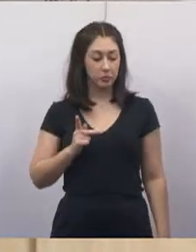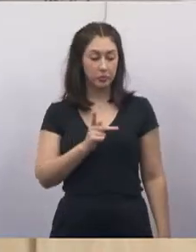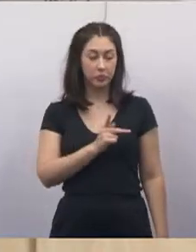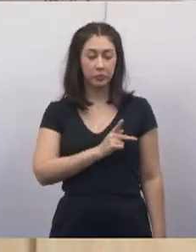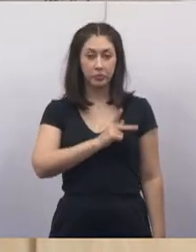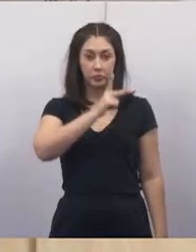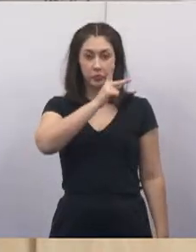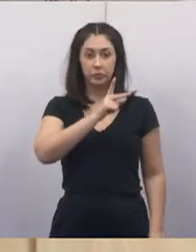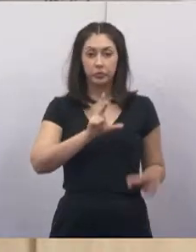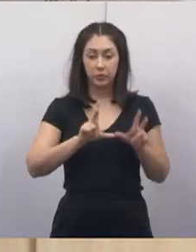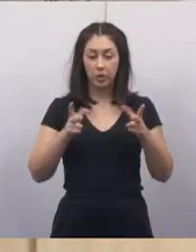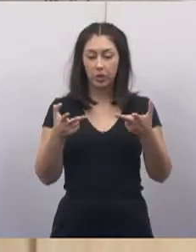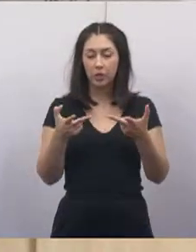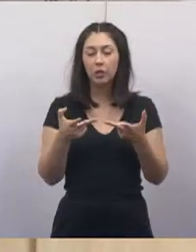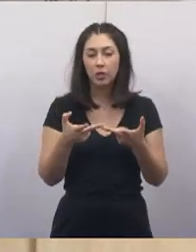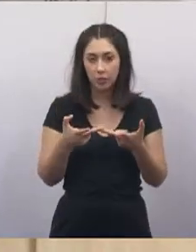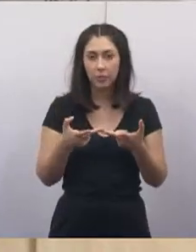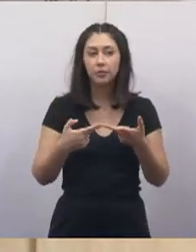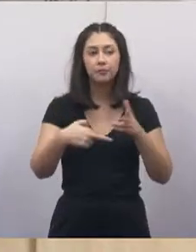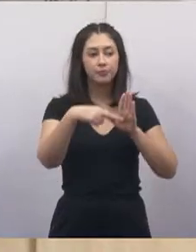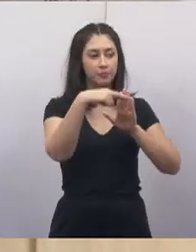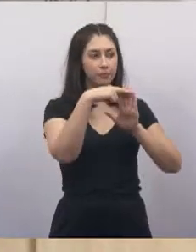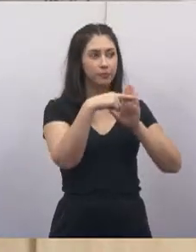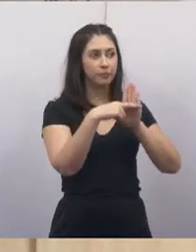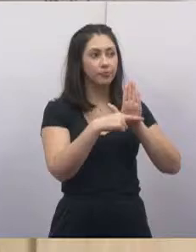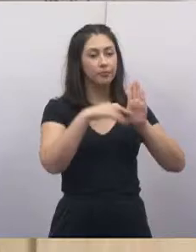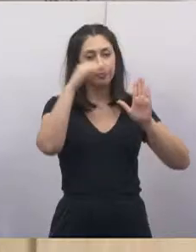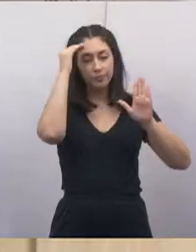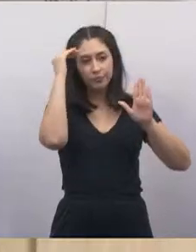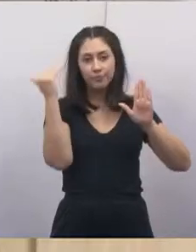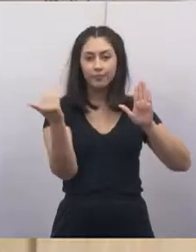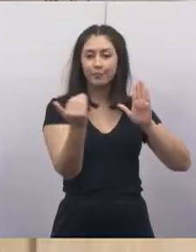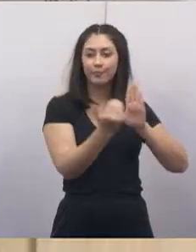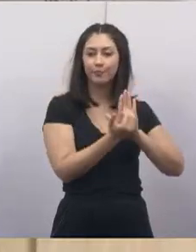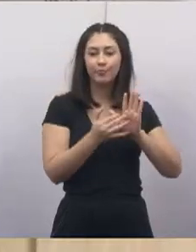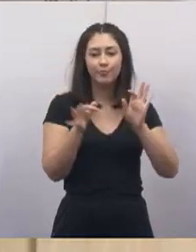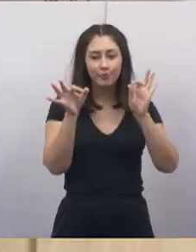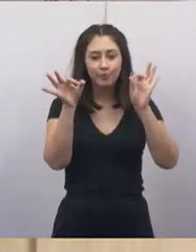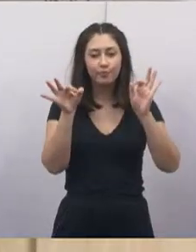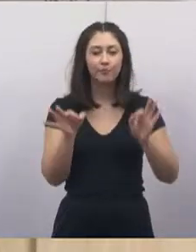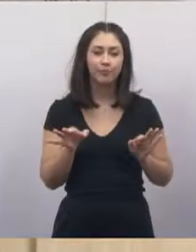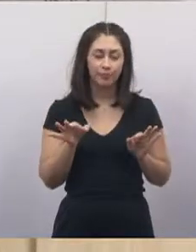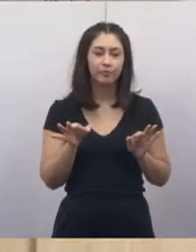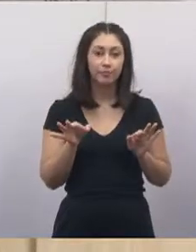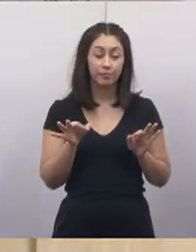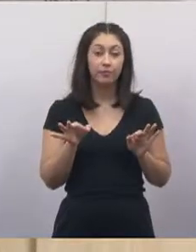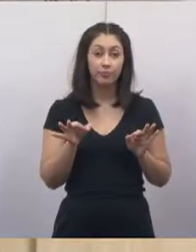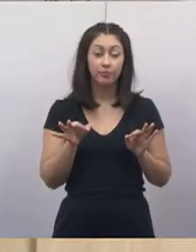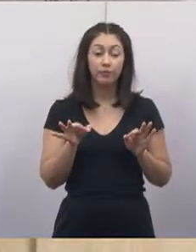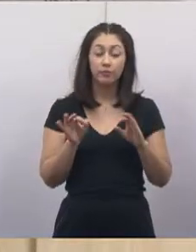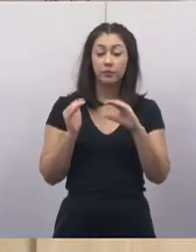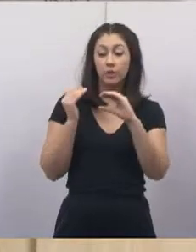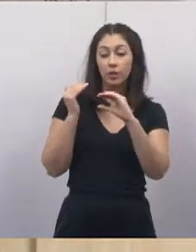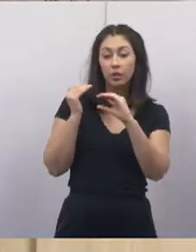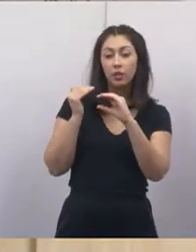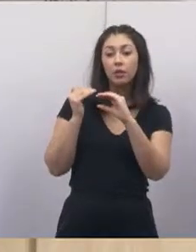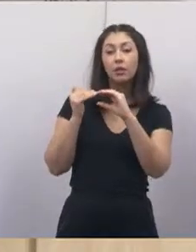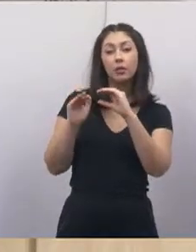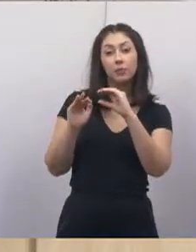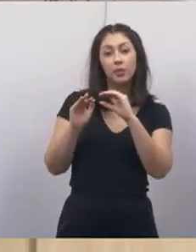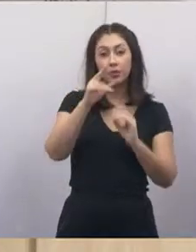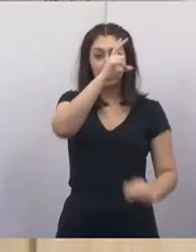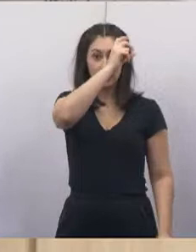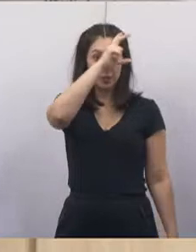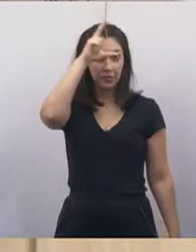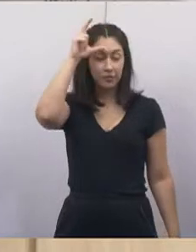casa, ouvido e aprovado pelo egresso plenário, cumpridas as formalidades regimentais, seja encaminhado ao